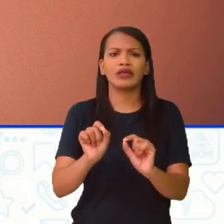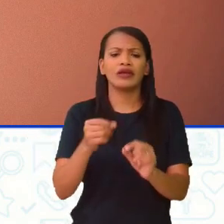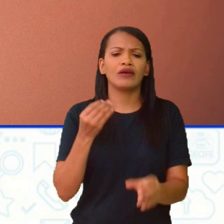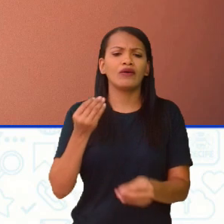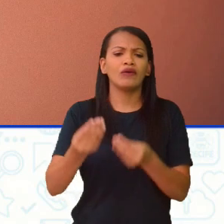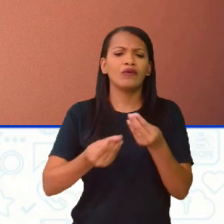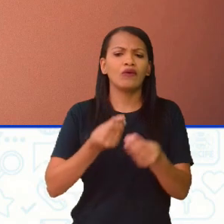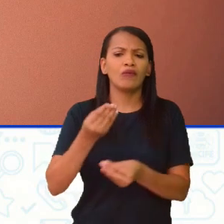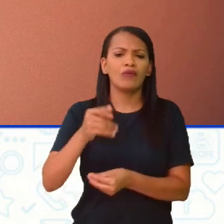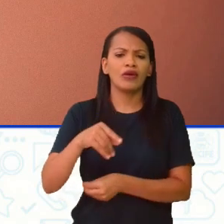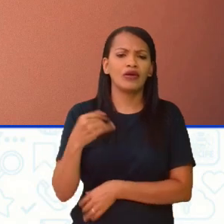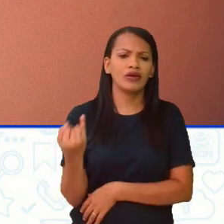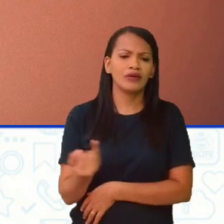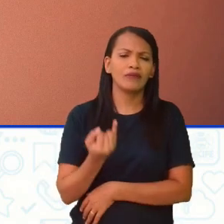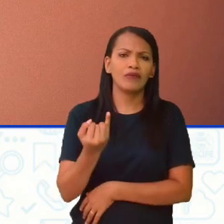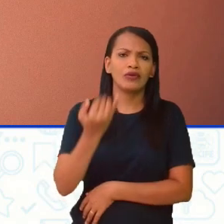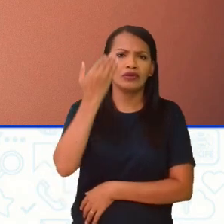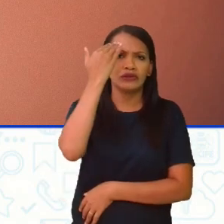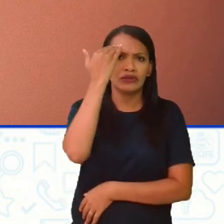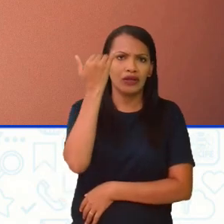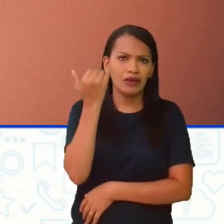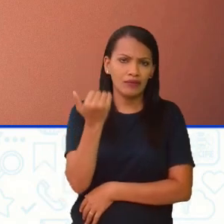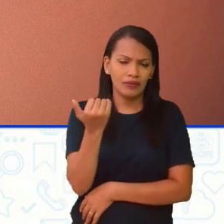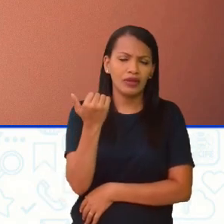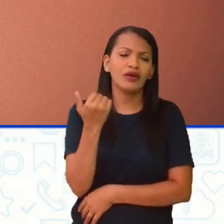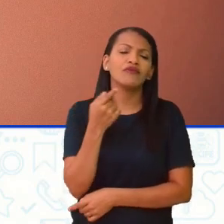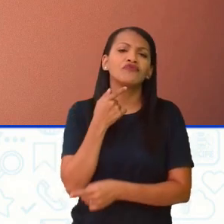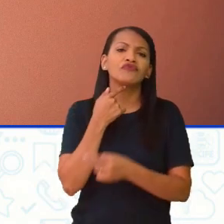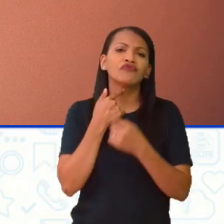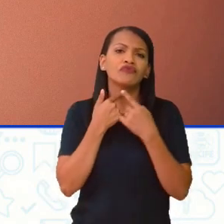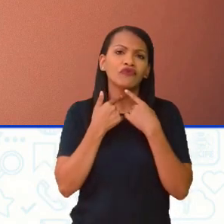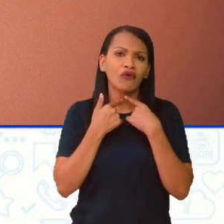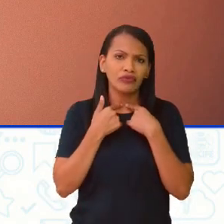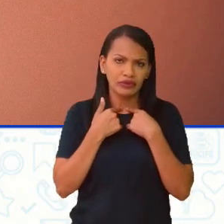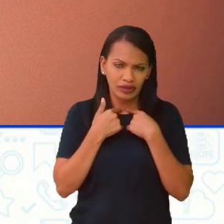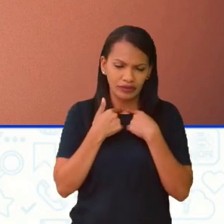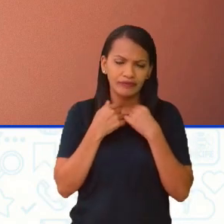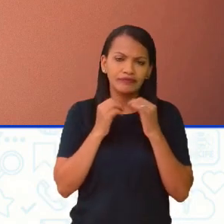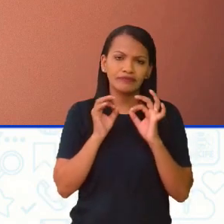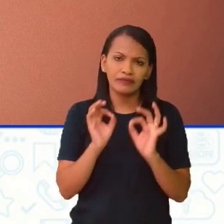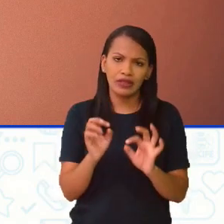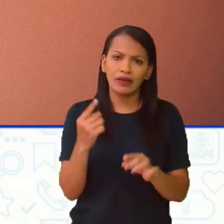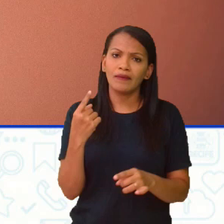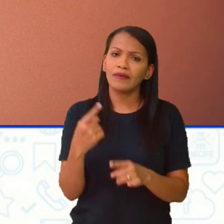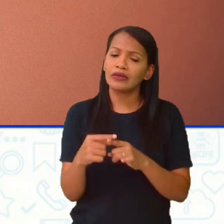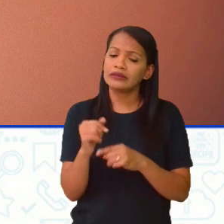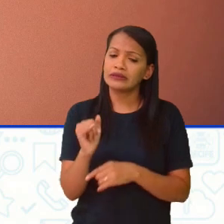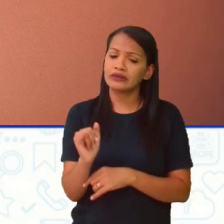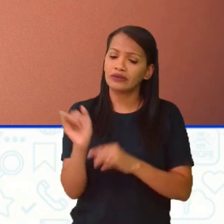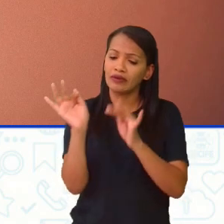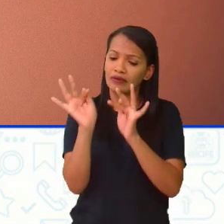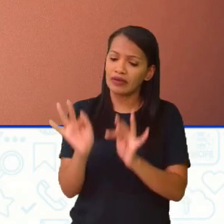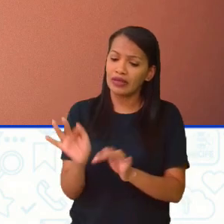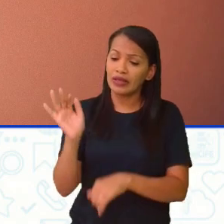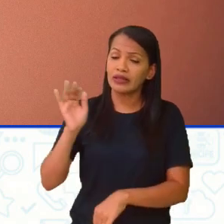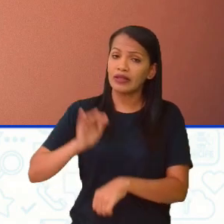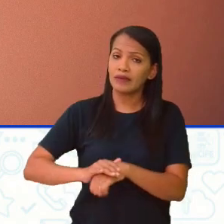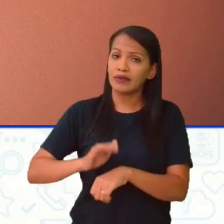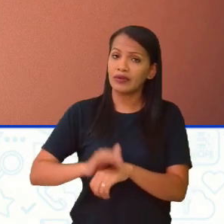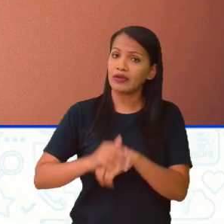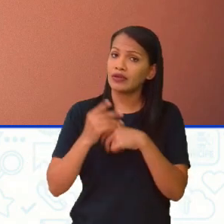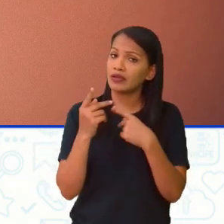como é importante saber e reconhecer os seus desejos e não abrir mão deles. Porque se a sua felicidade depende do seu